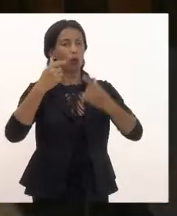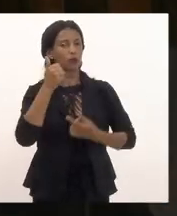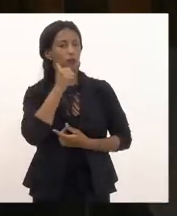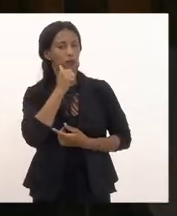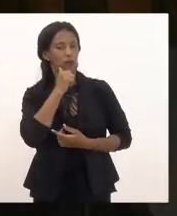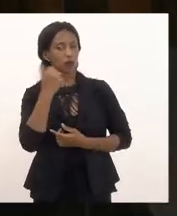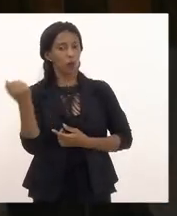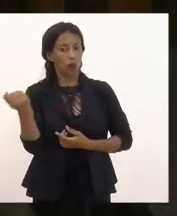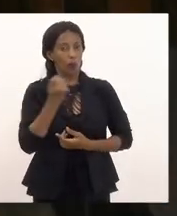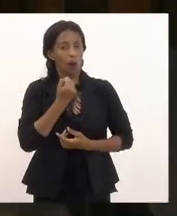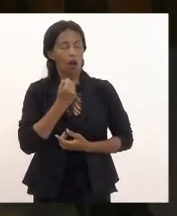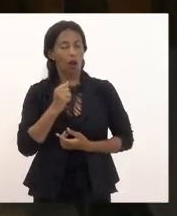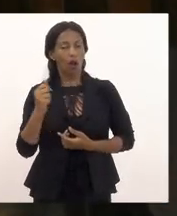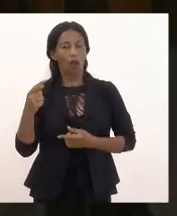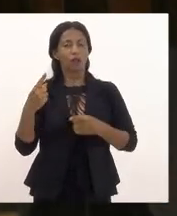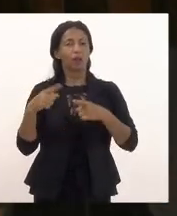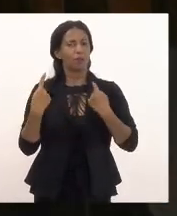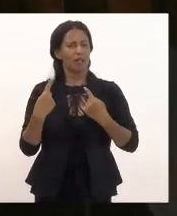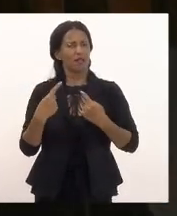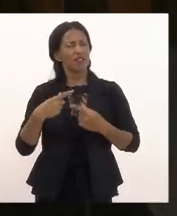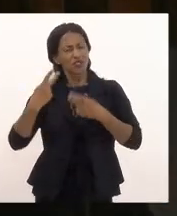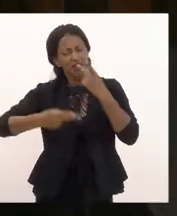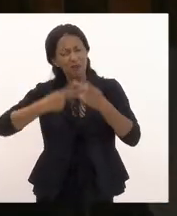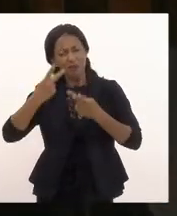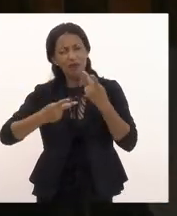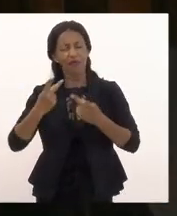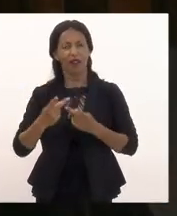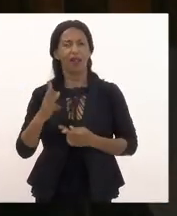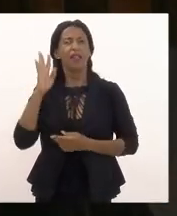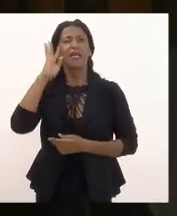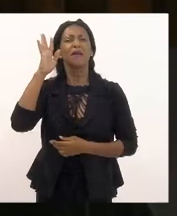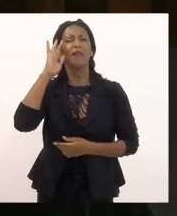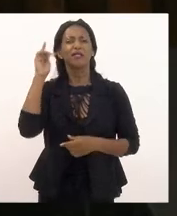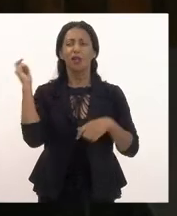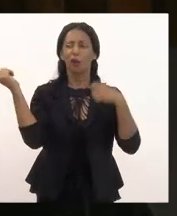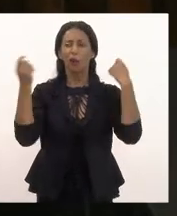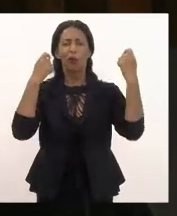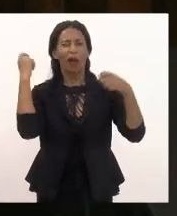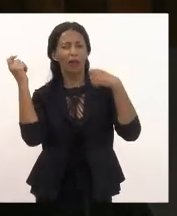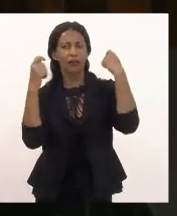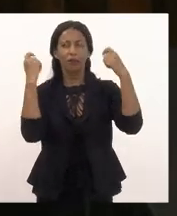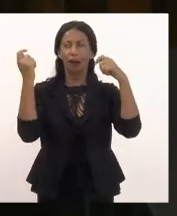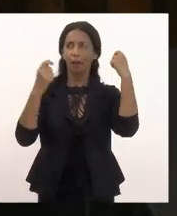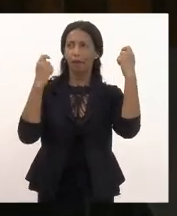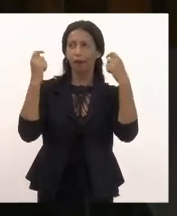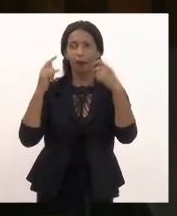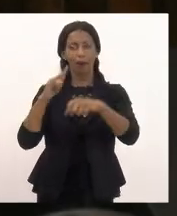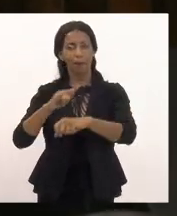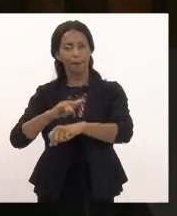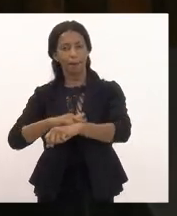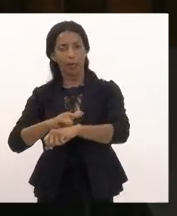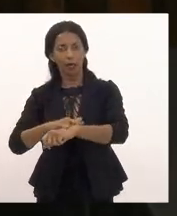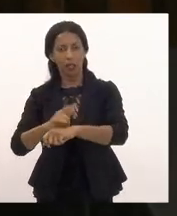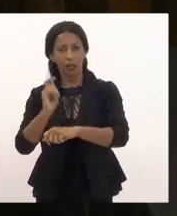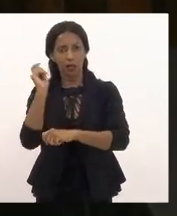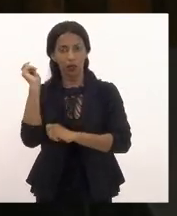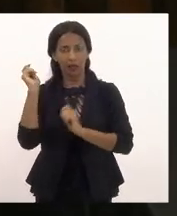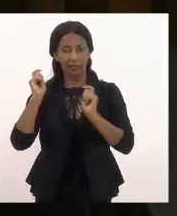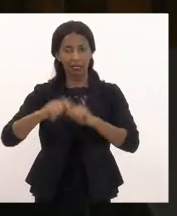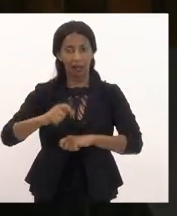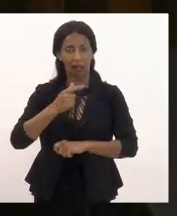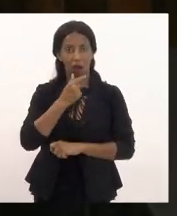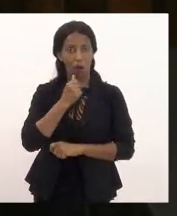e nós temos sido enfáticos com relação a isso. Imagine numa boate um banheiro que possa homens